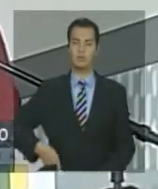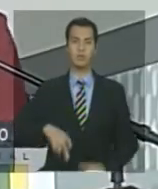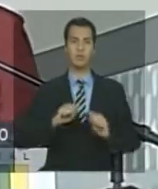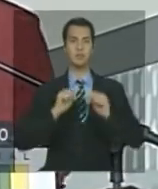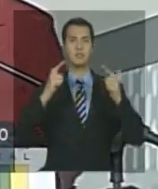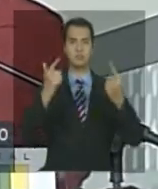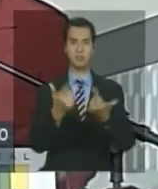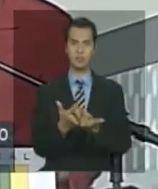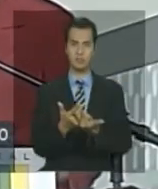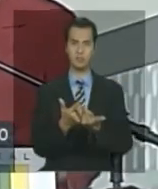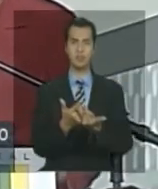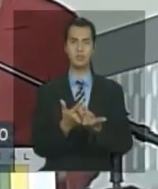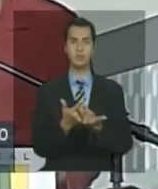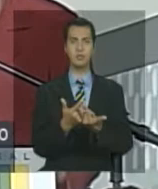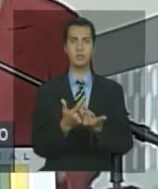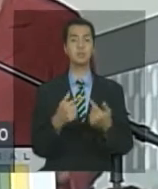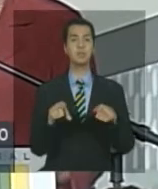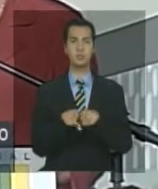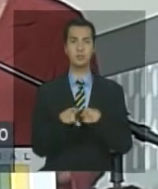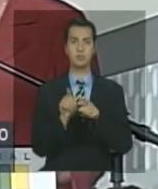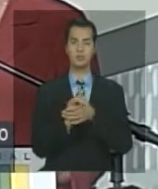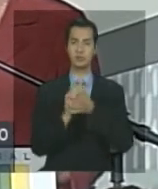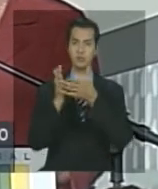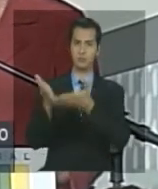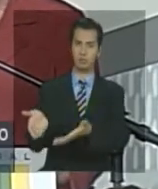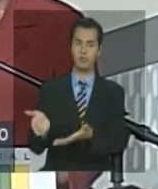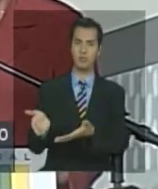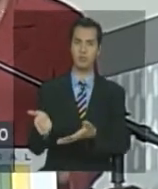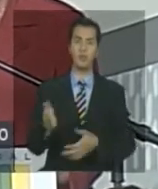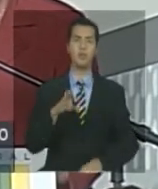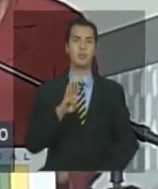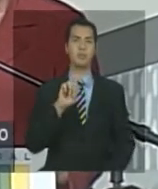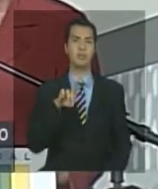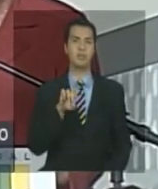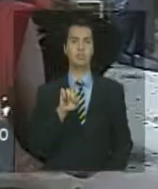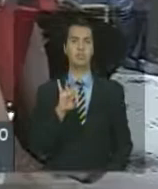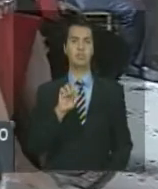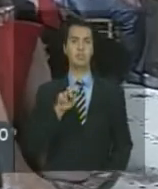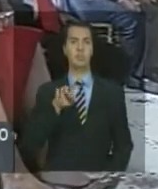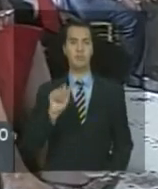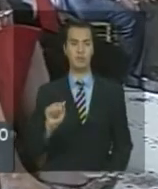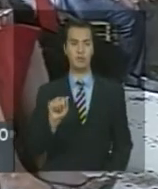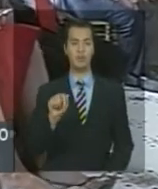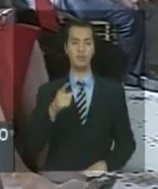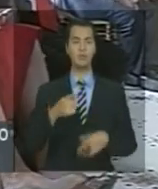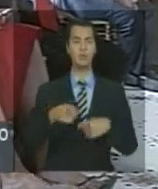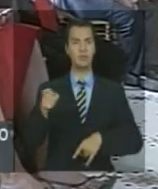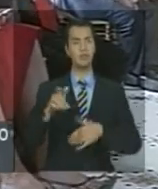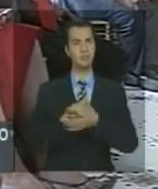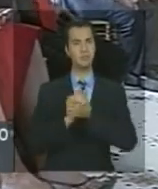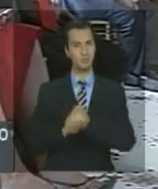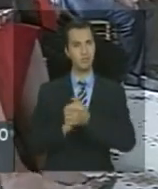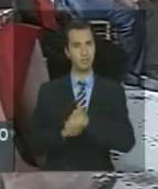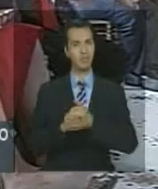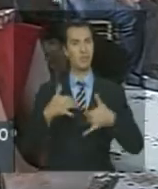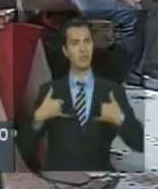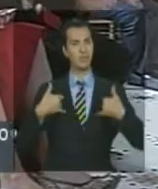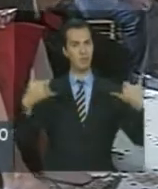Dirigir também para Benedita, para Bené, um cumprimento de aniversário. Bené, parabéns.